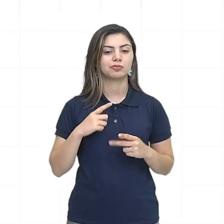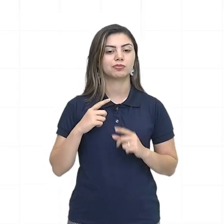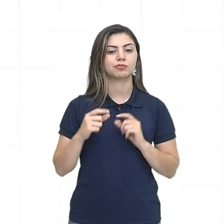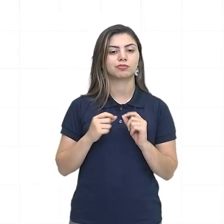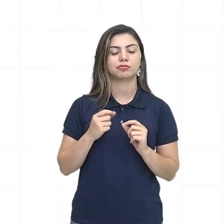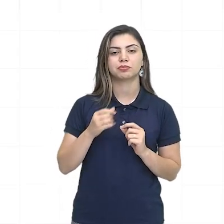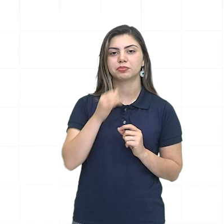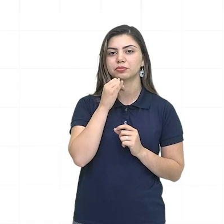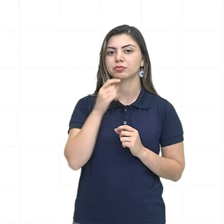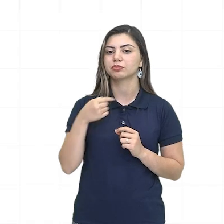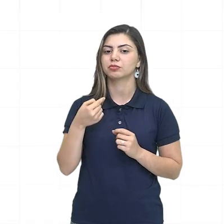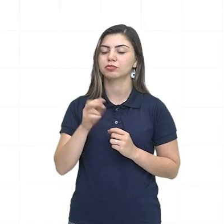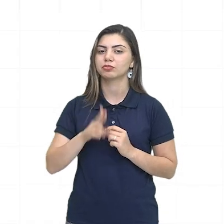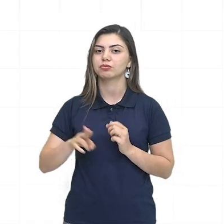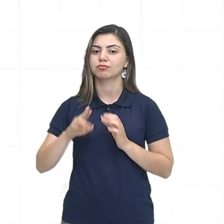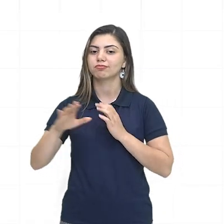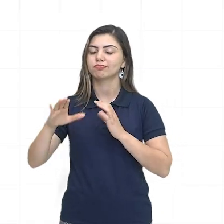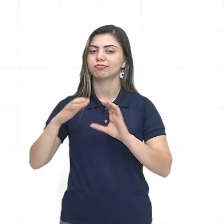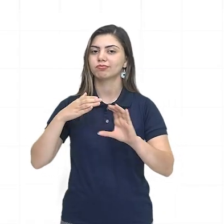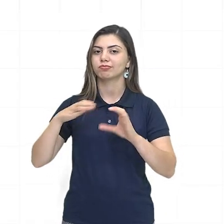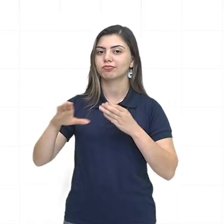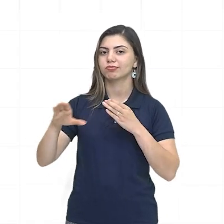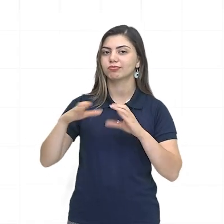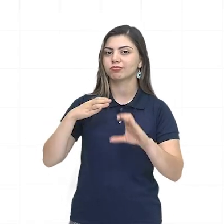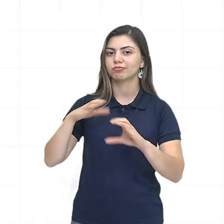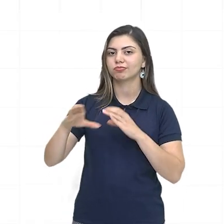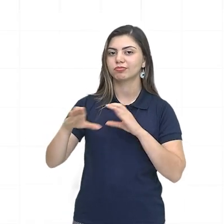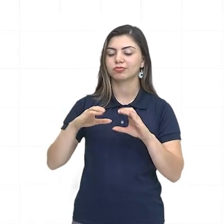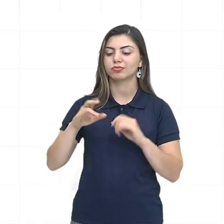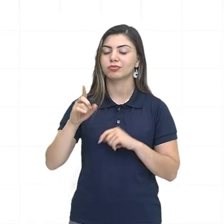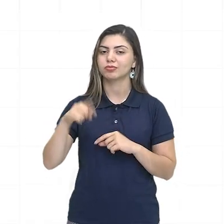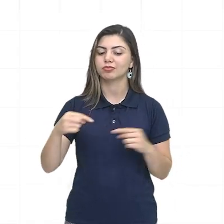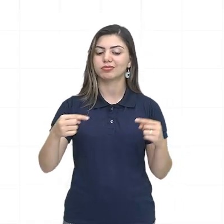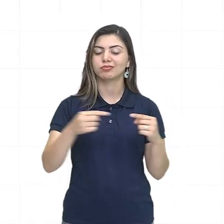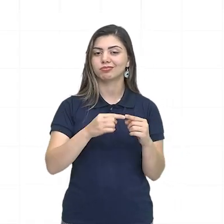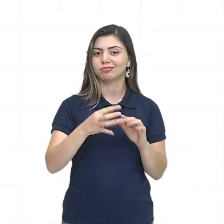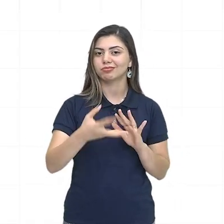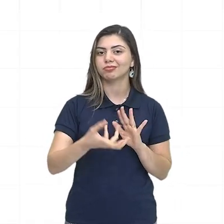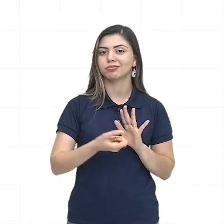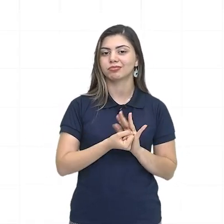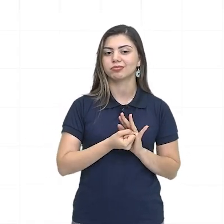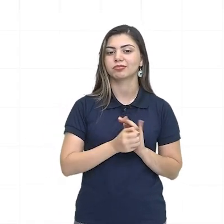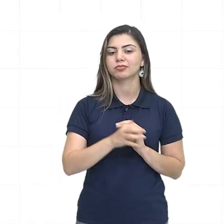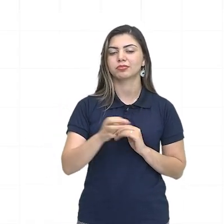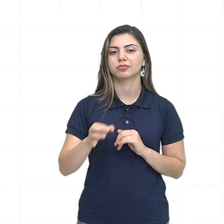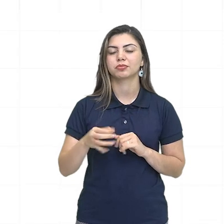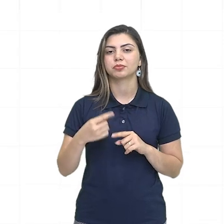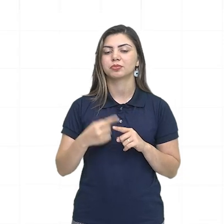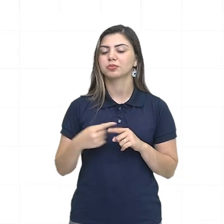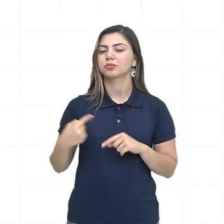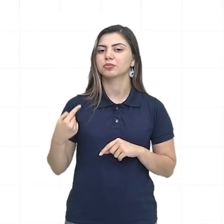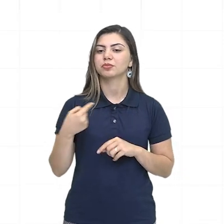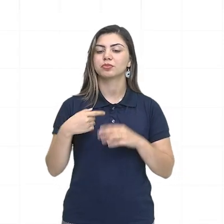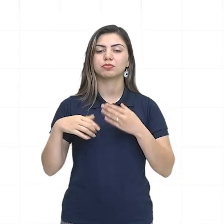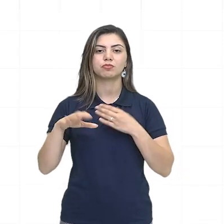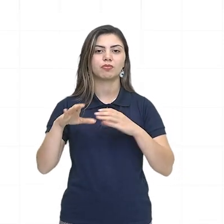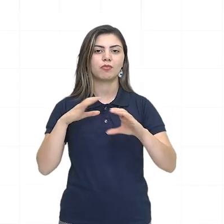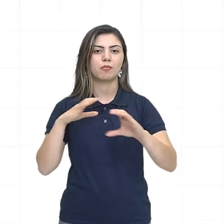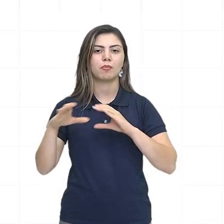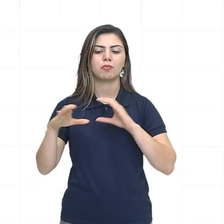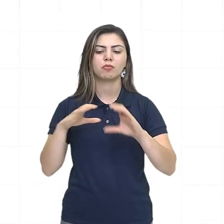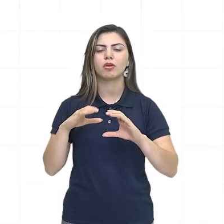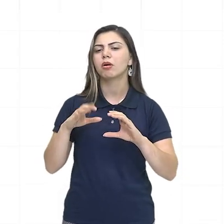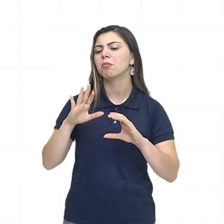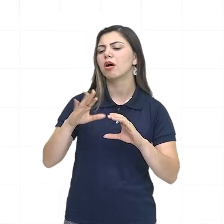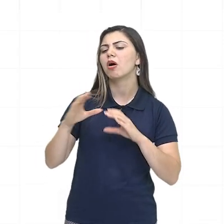é simbólico na comunicação, né? O ato do ser humano se comunicar, para que ele possa se